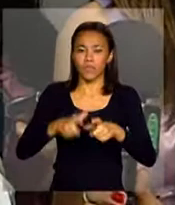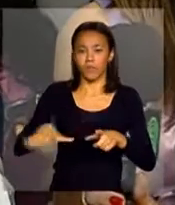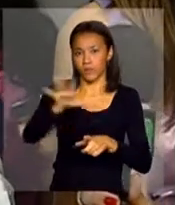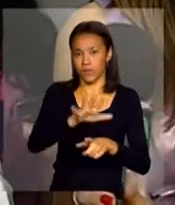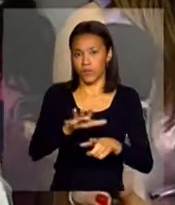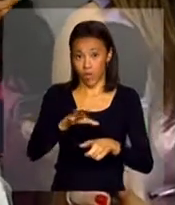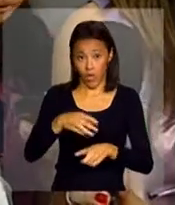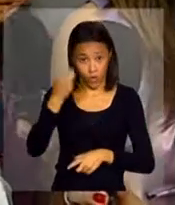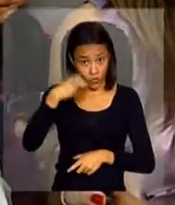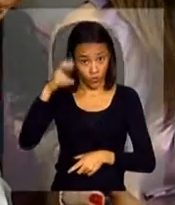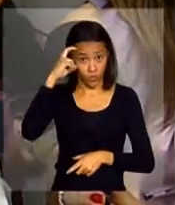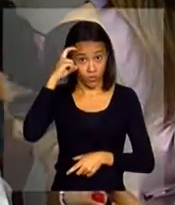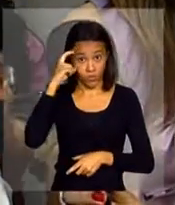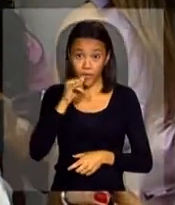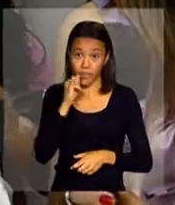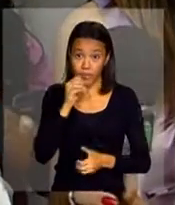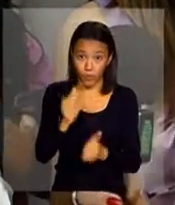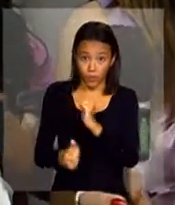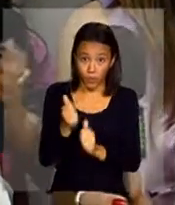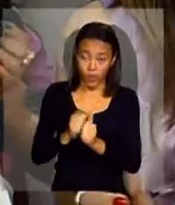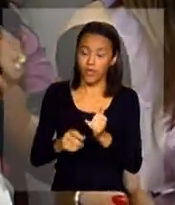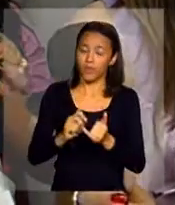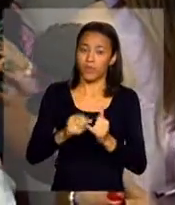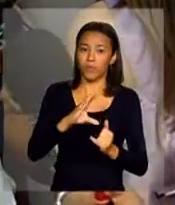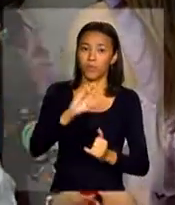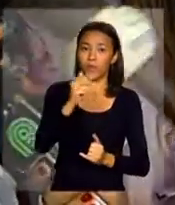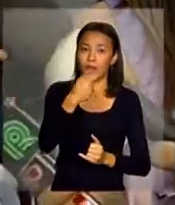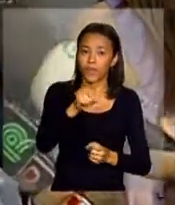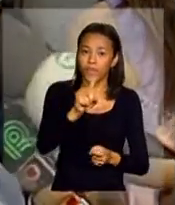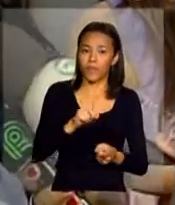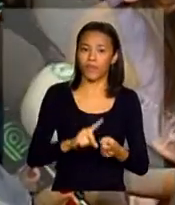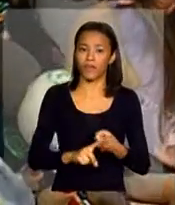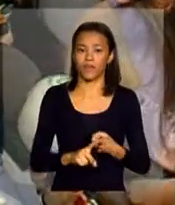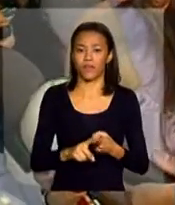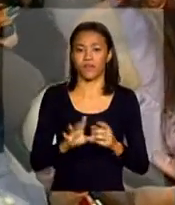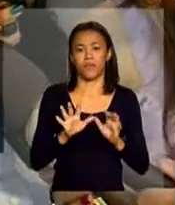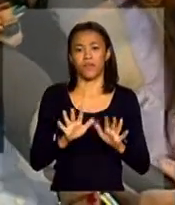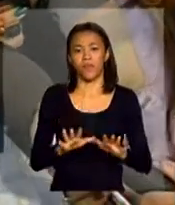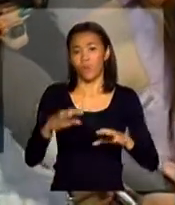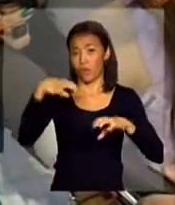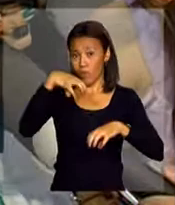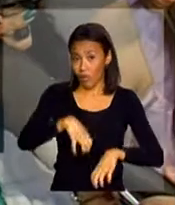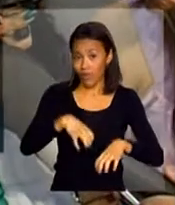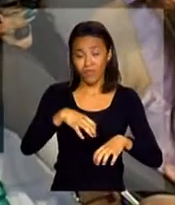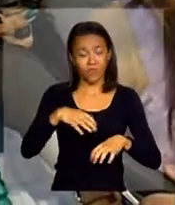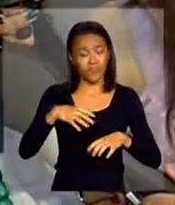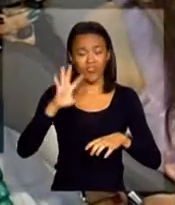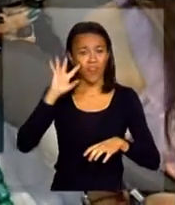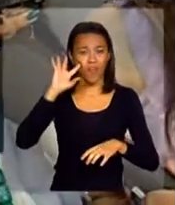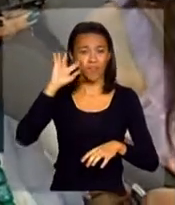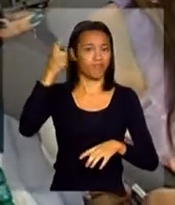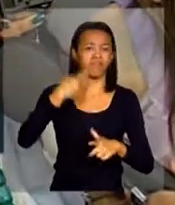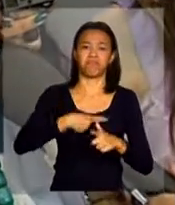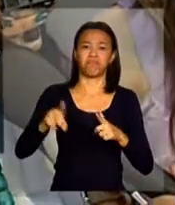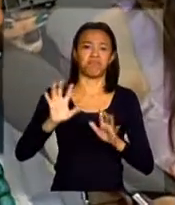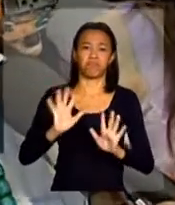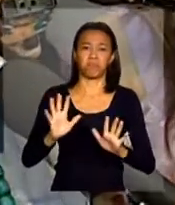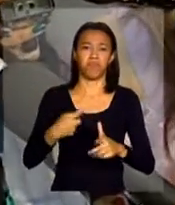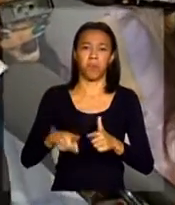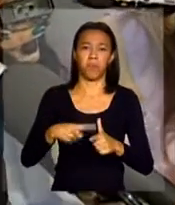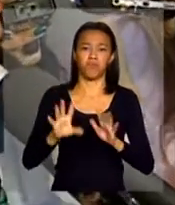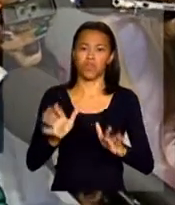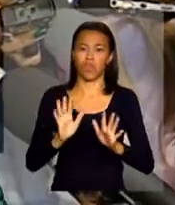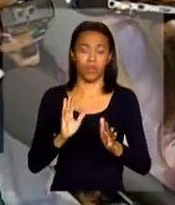a repórter falou, do arroz, também o caso do café nas montanhas. Gente, pelo amor de Deus, o Congresso superou esse debate. A lei não traz nada